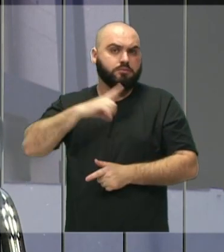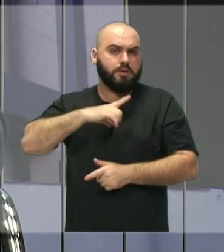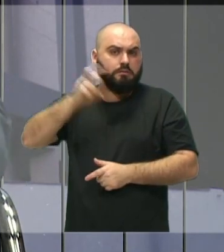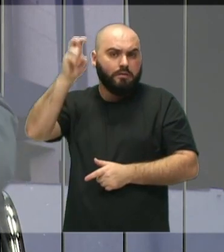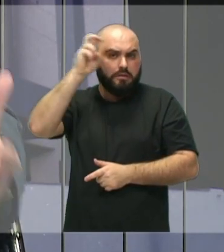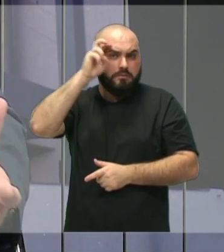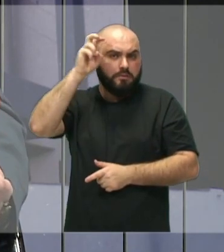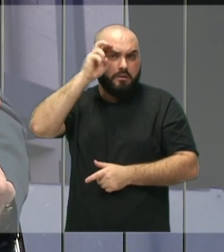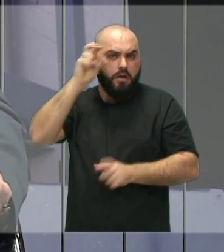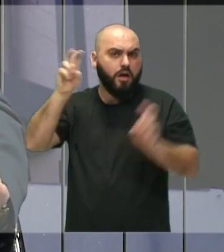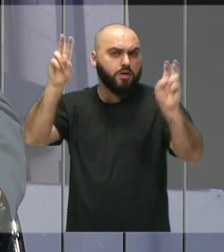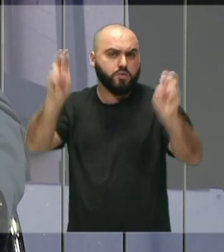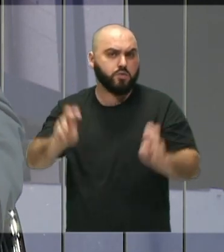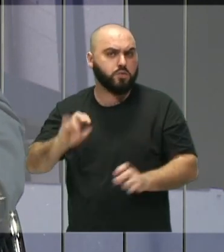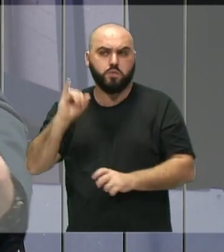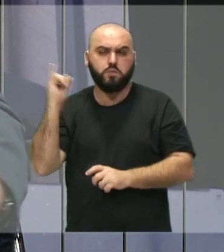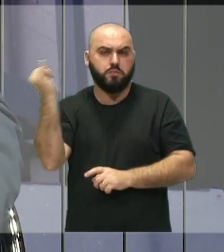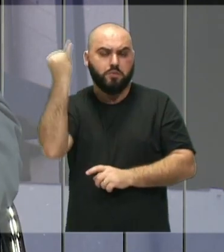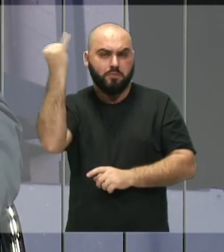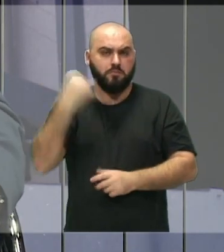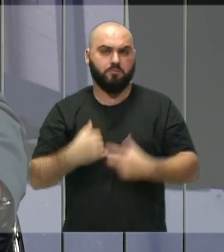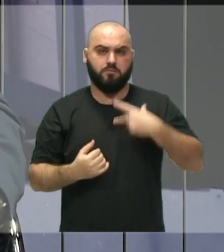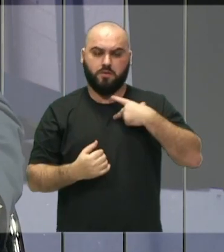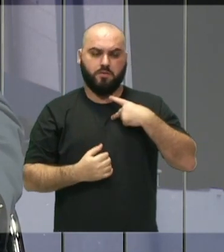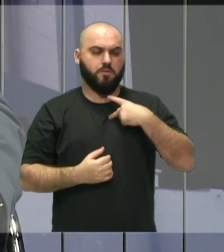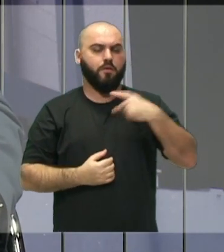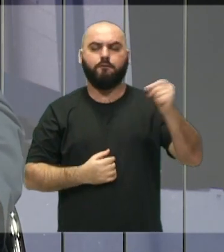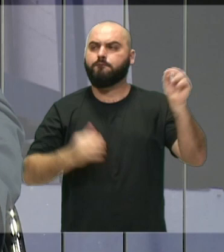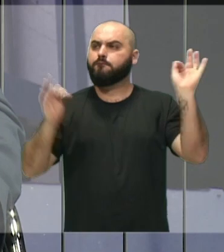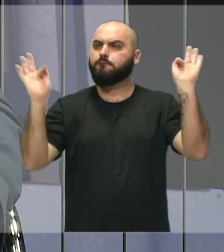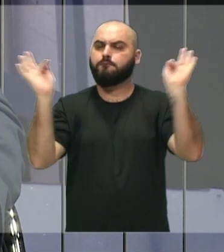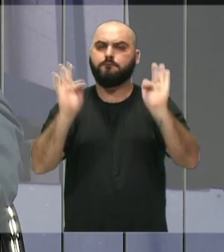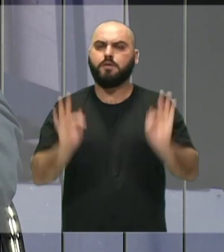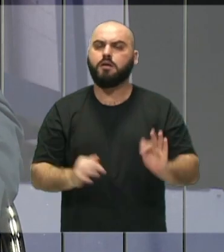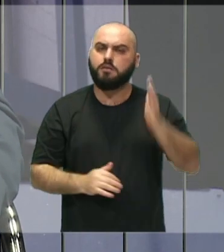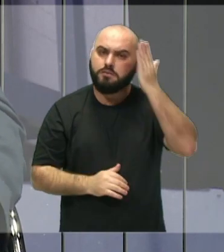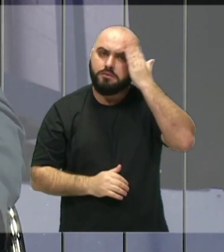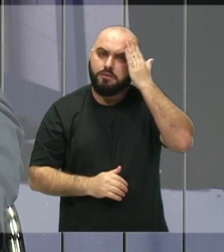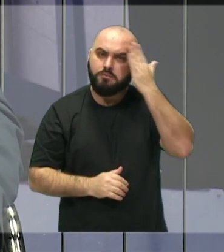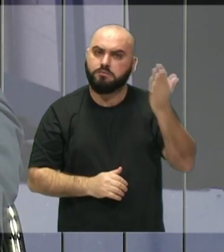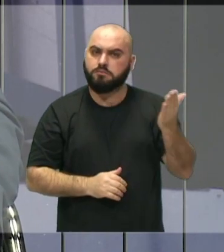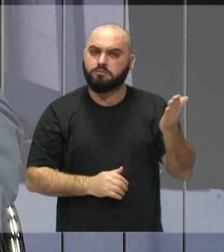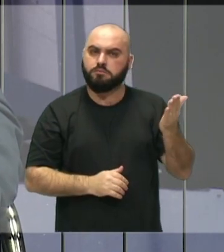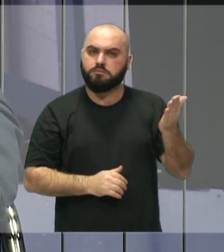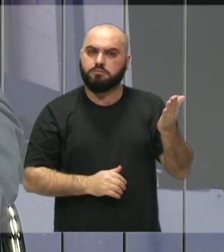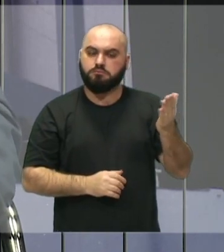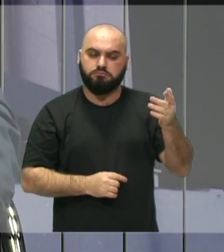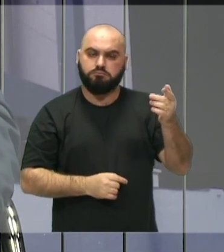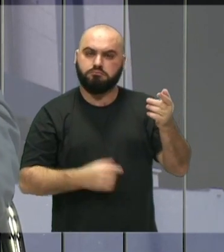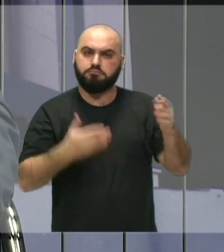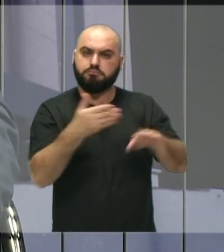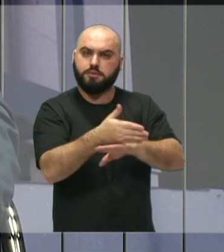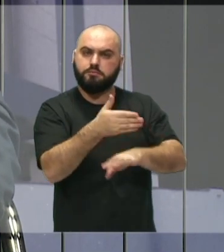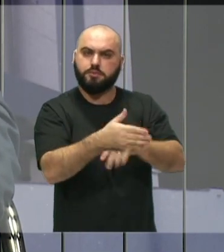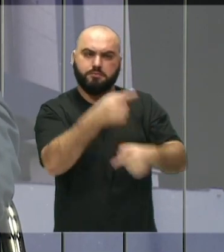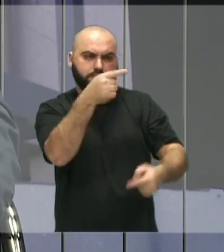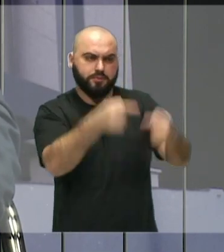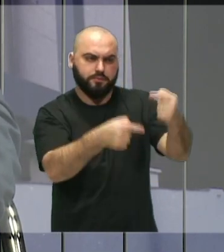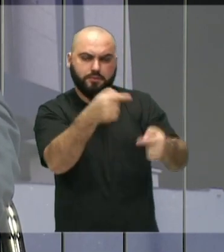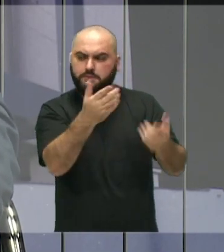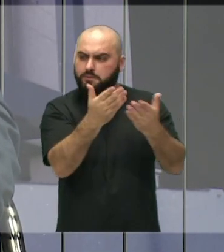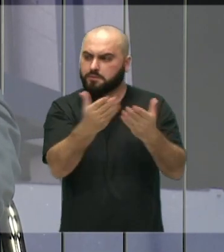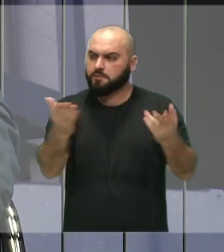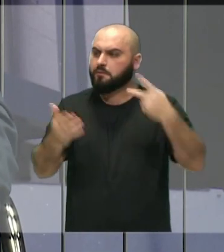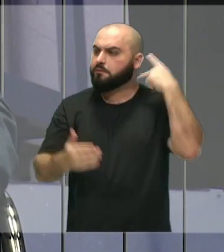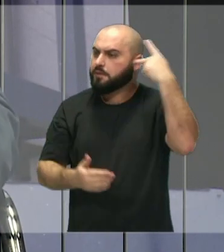quinta-feira riquíssima. Eu saí muito satisfeito. Naquele momento de estar participando daquele debate com todos os vereadores, cada